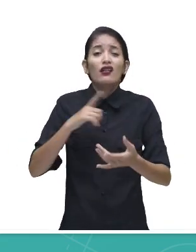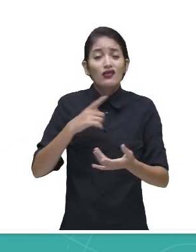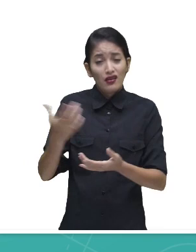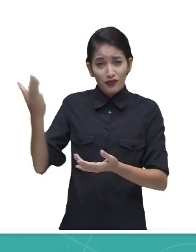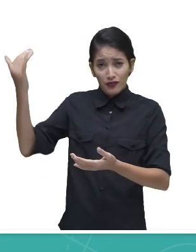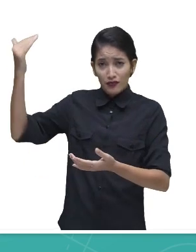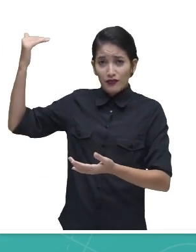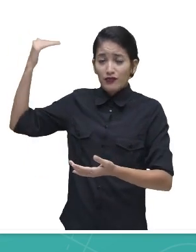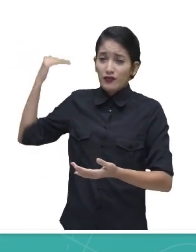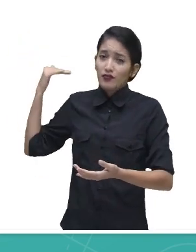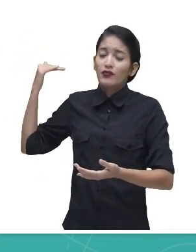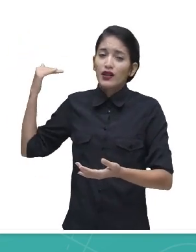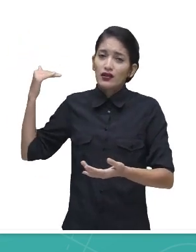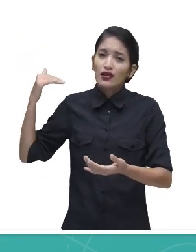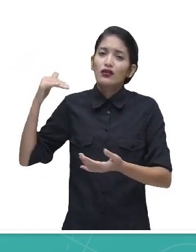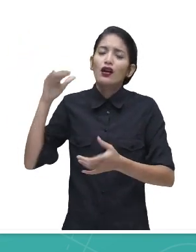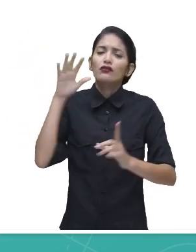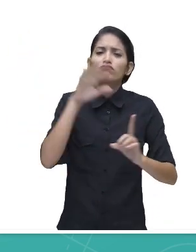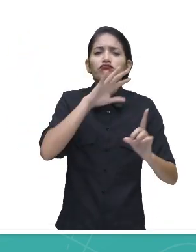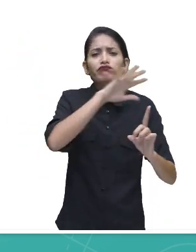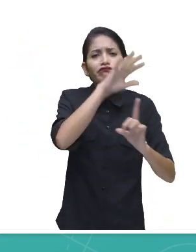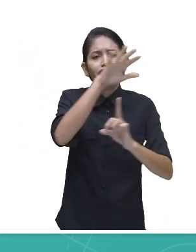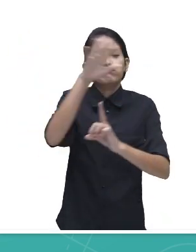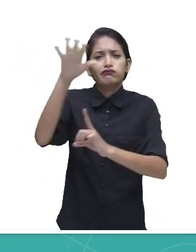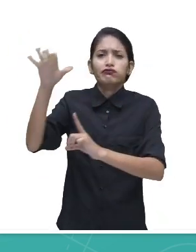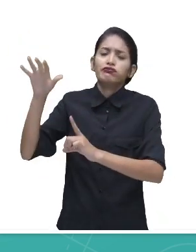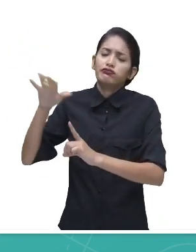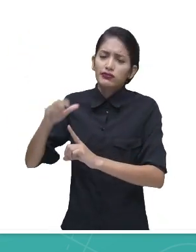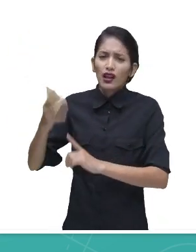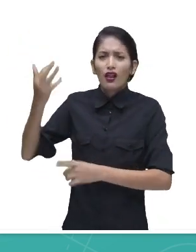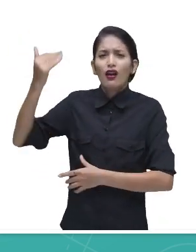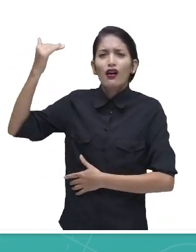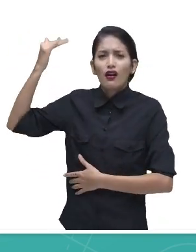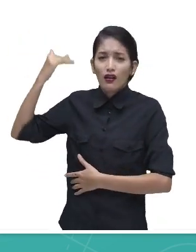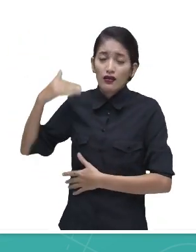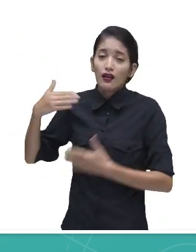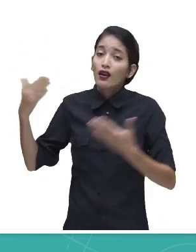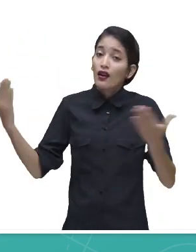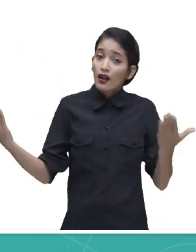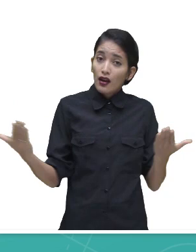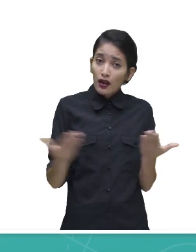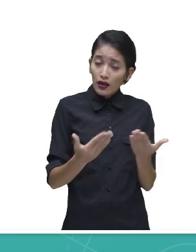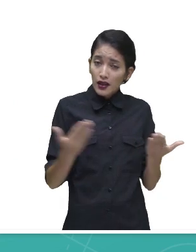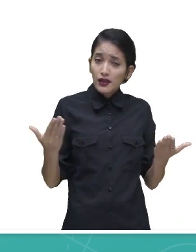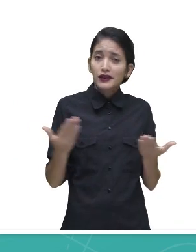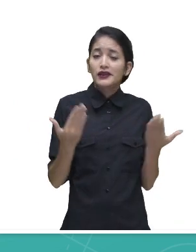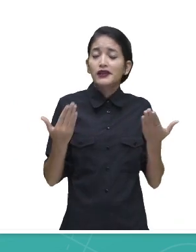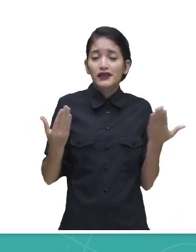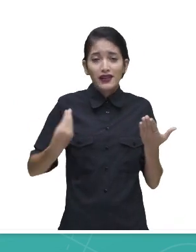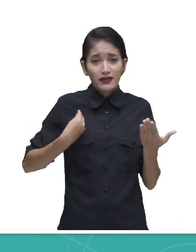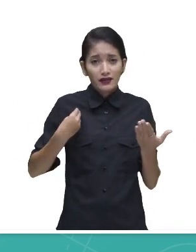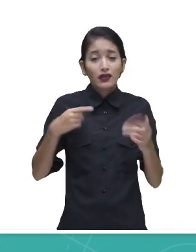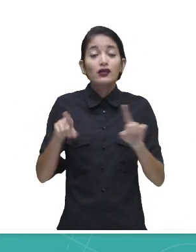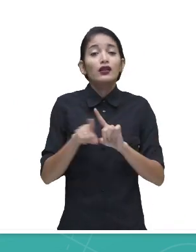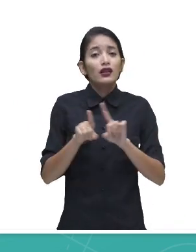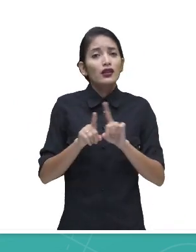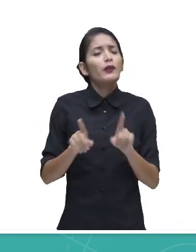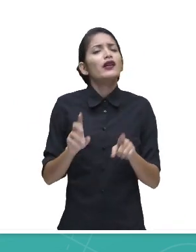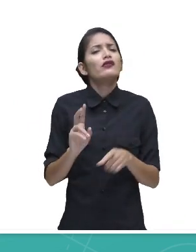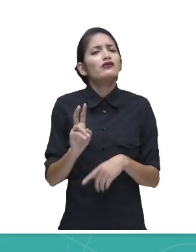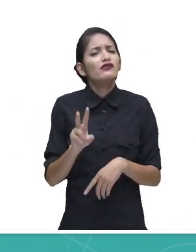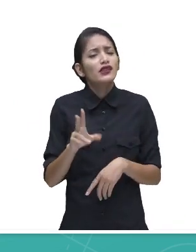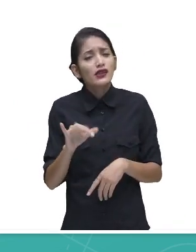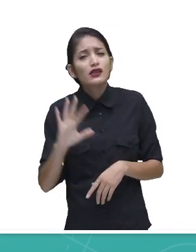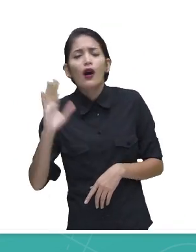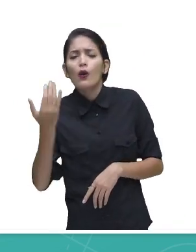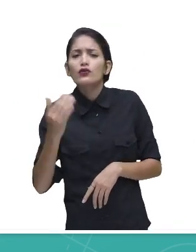ou seja, influenciou o passado, influencia o nosso presente e vai